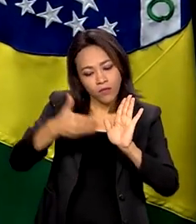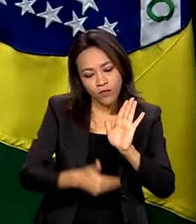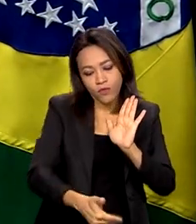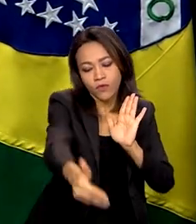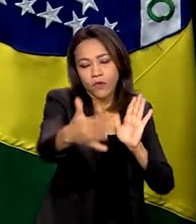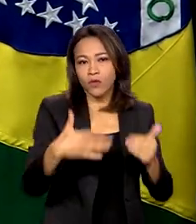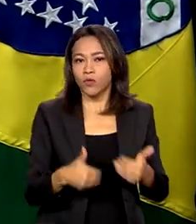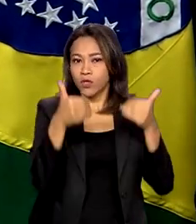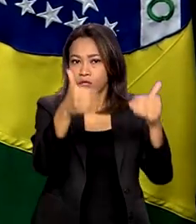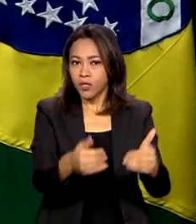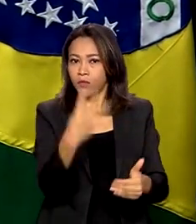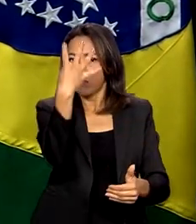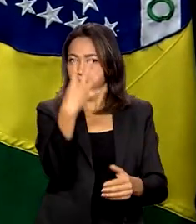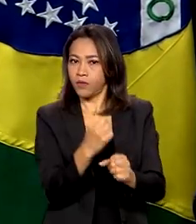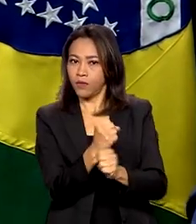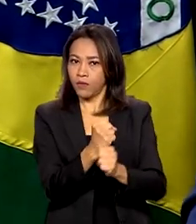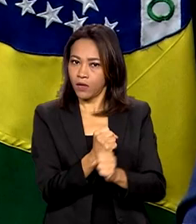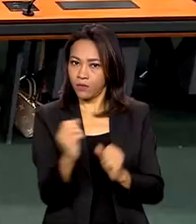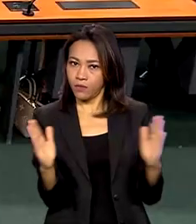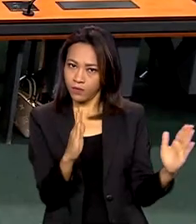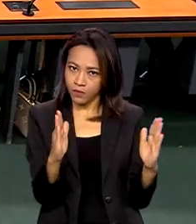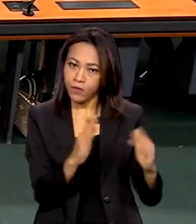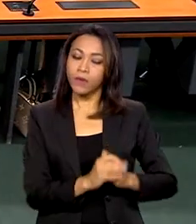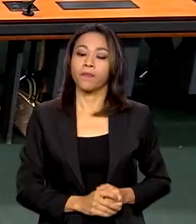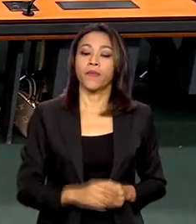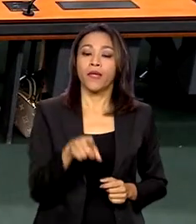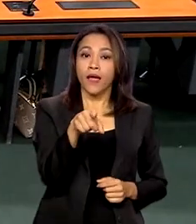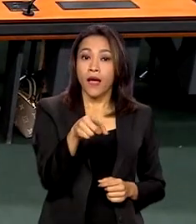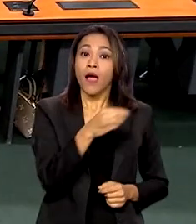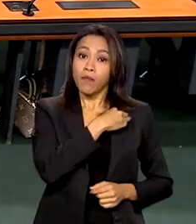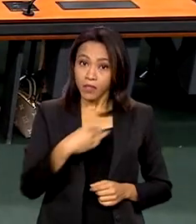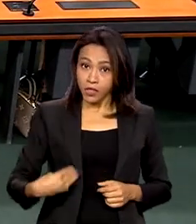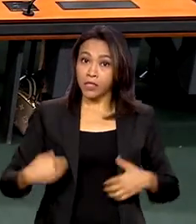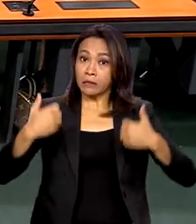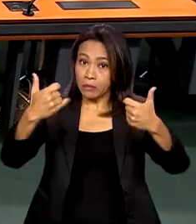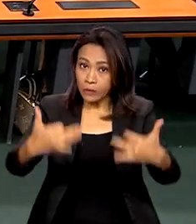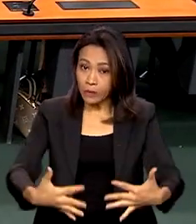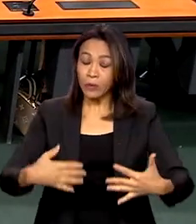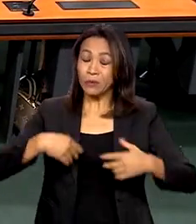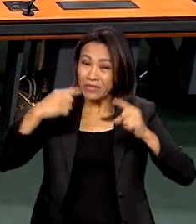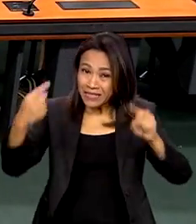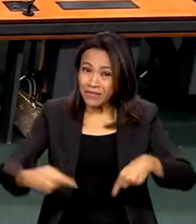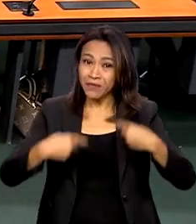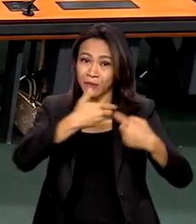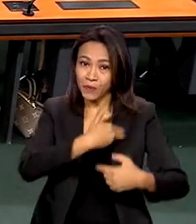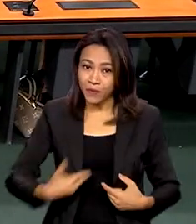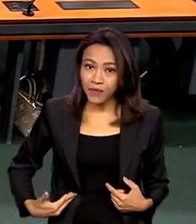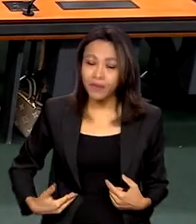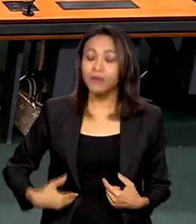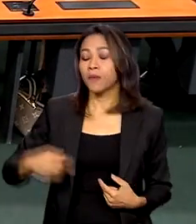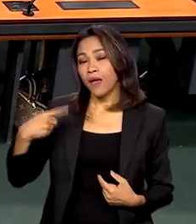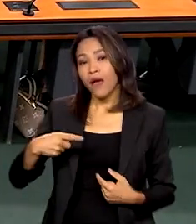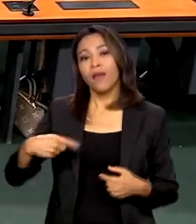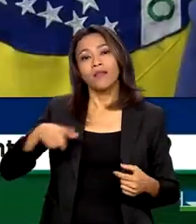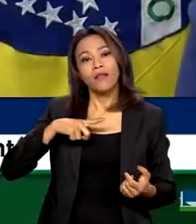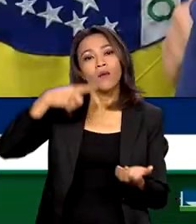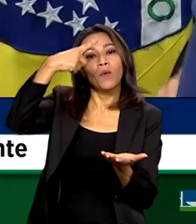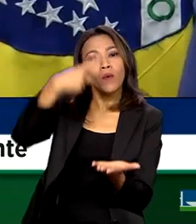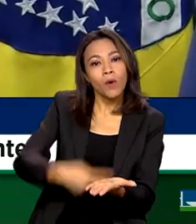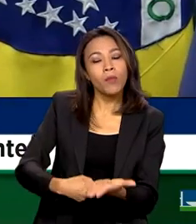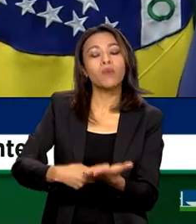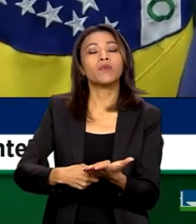quatro anos a ministra destacou que o maior desafio do governo é promover uma agenda de desenvolvimento